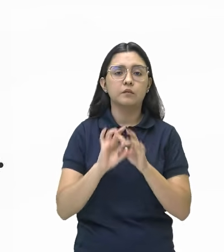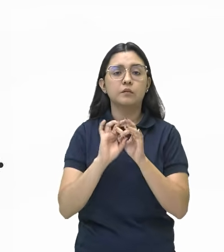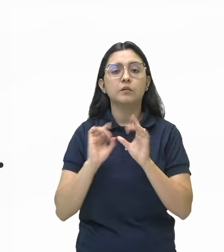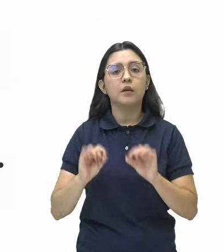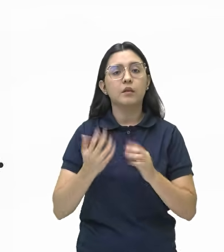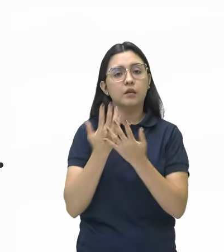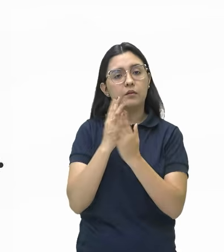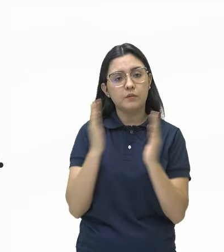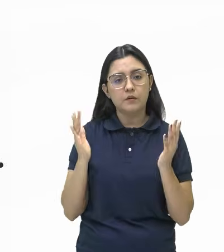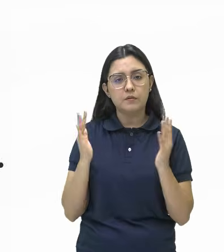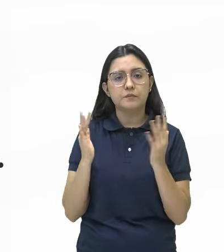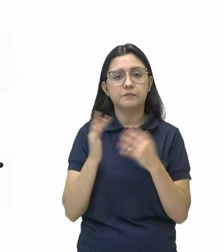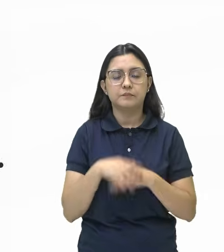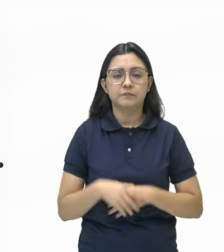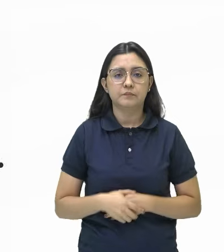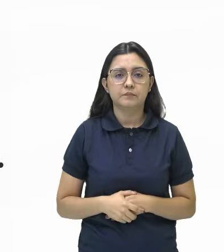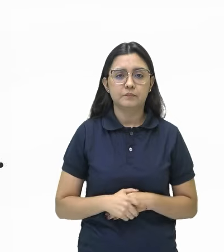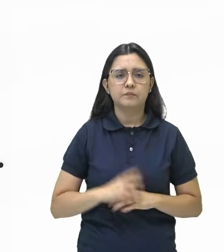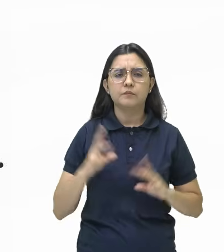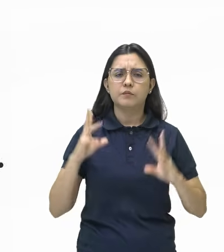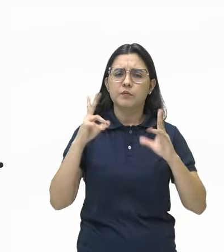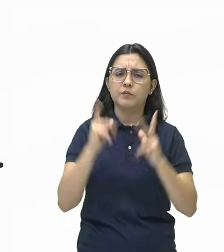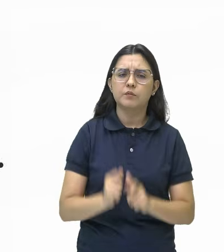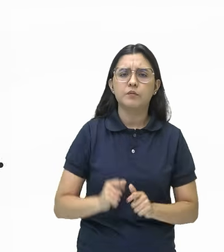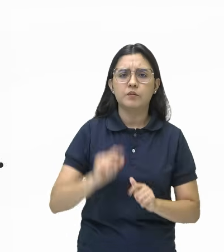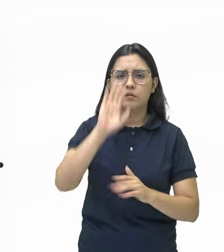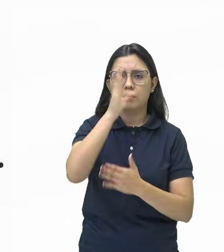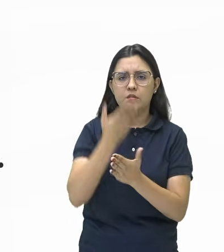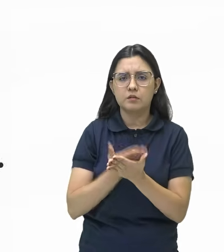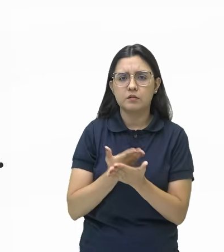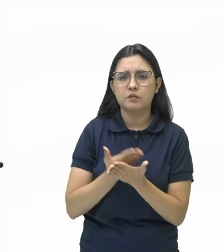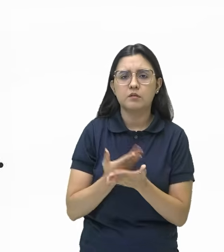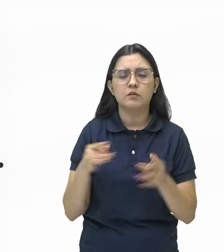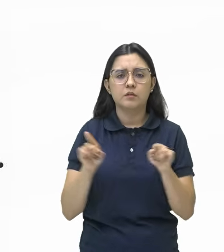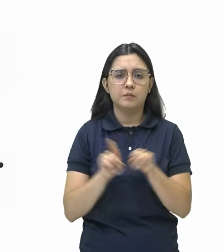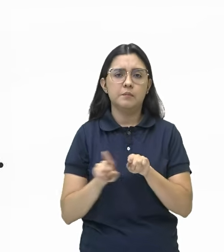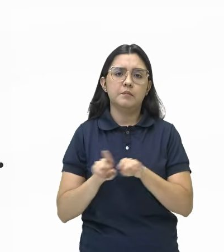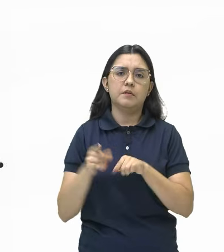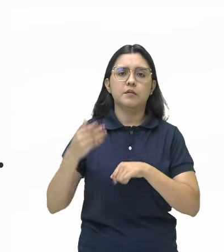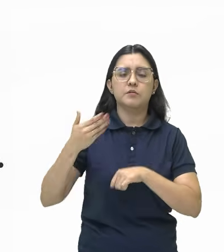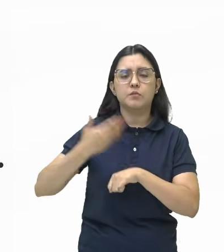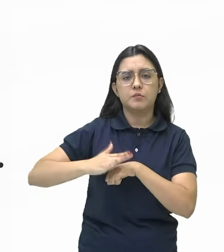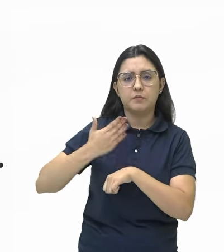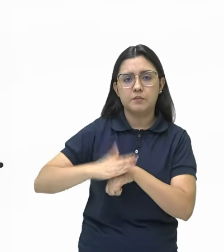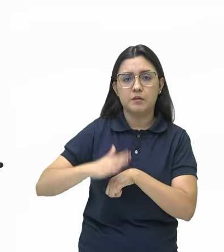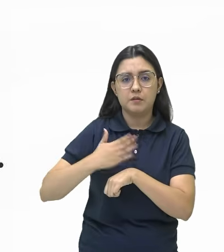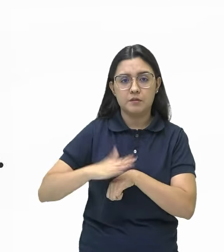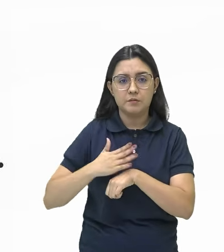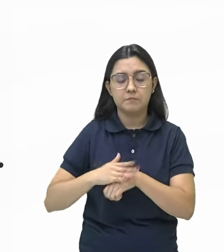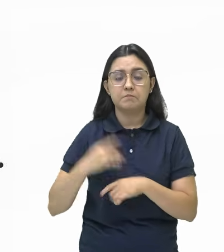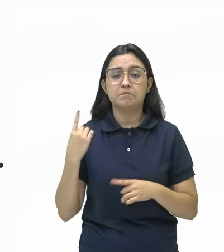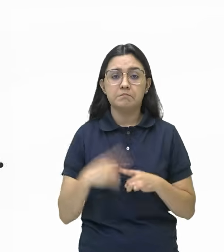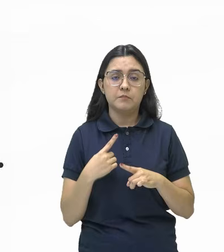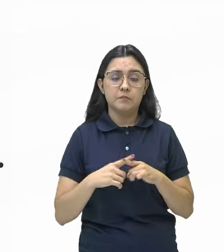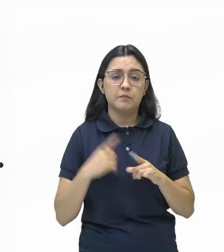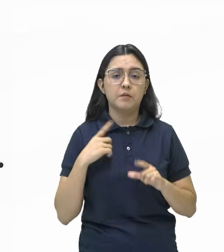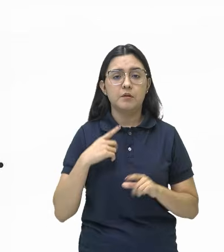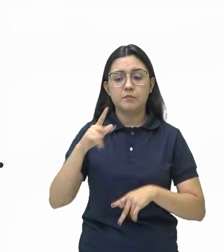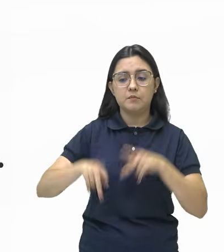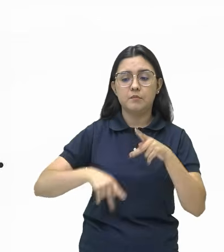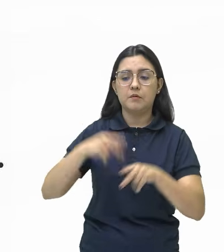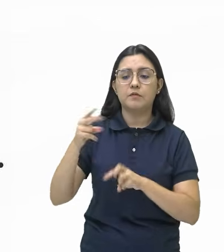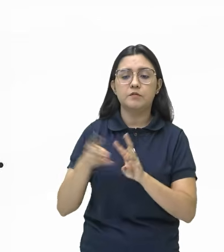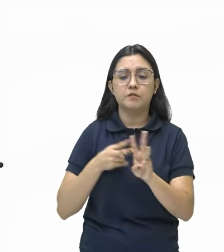natureza. Todas as suas crenças e suas práticas, porque para os povos indígenas, as